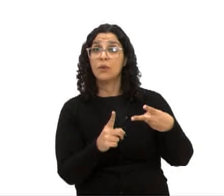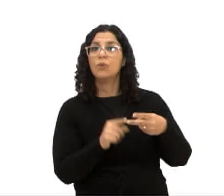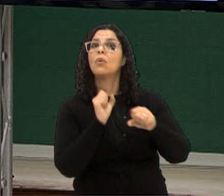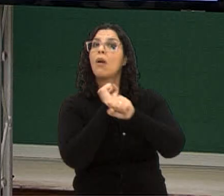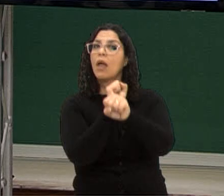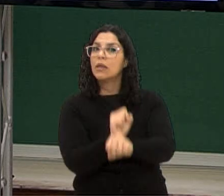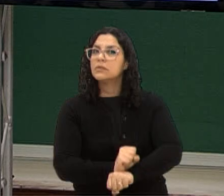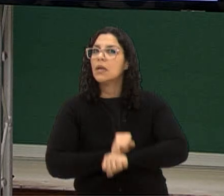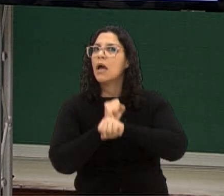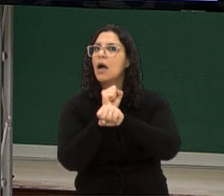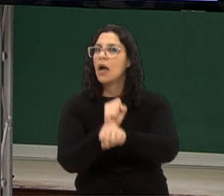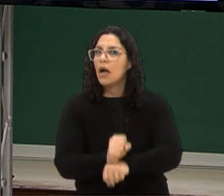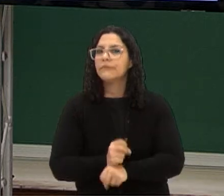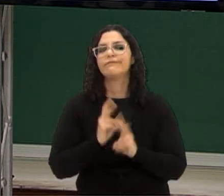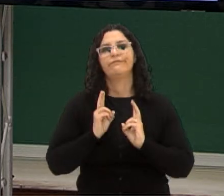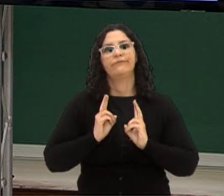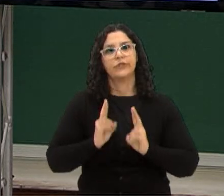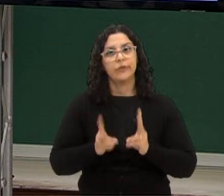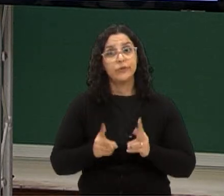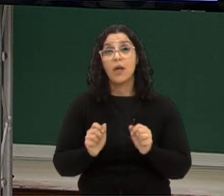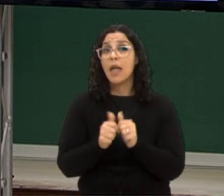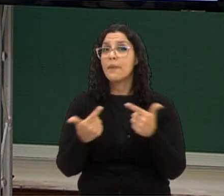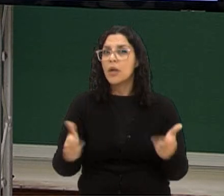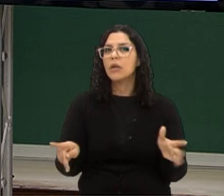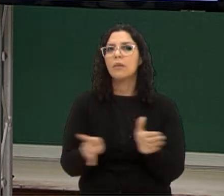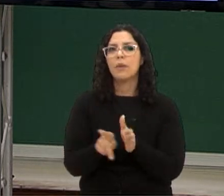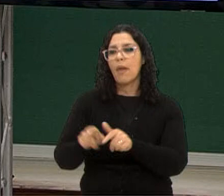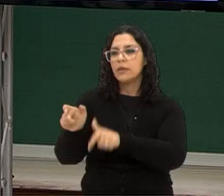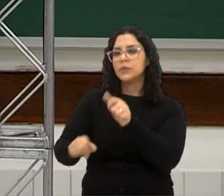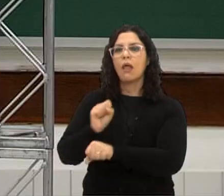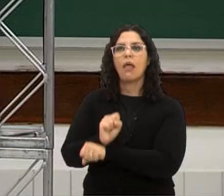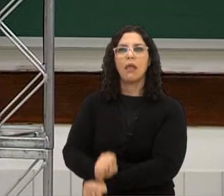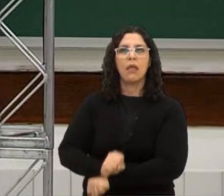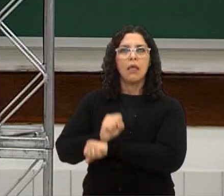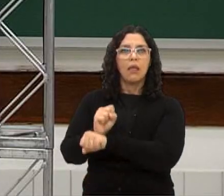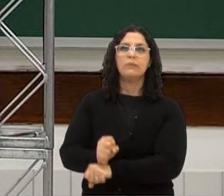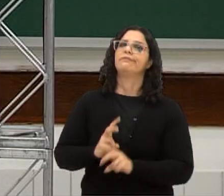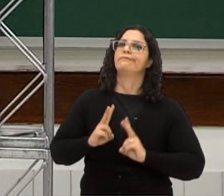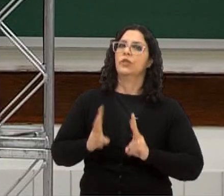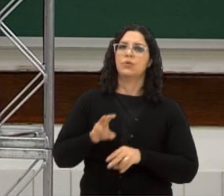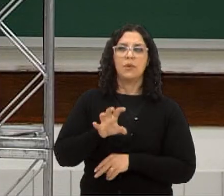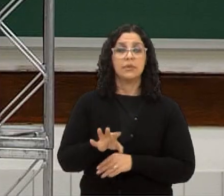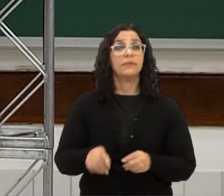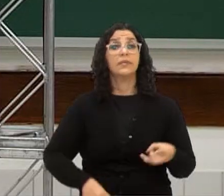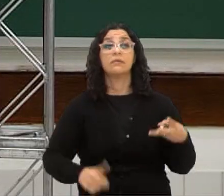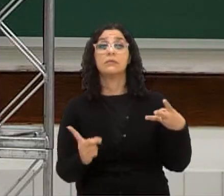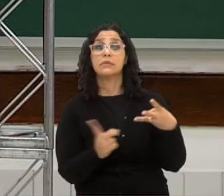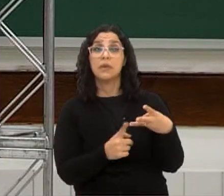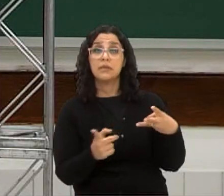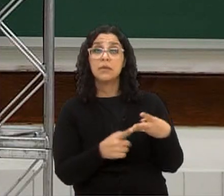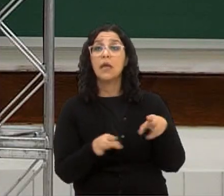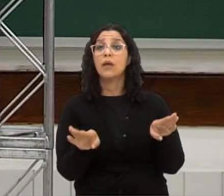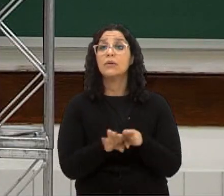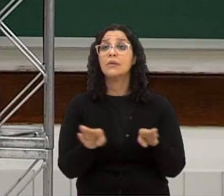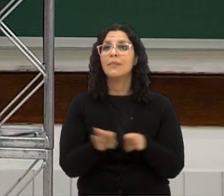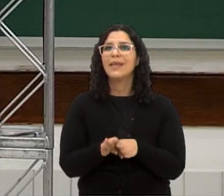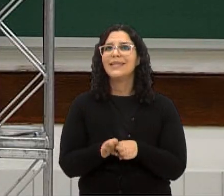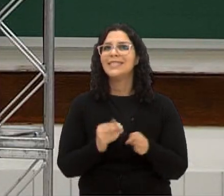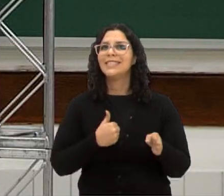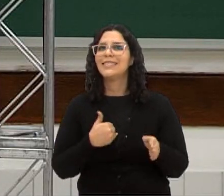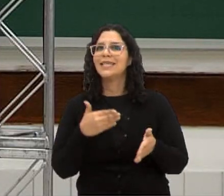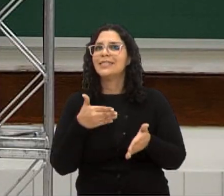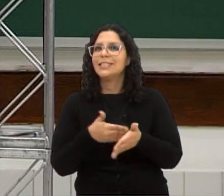população brasileira naquela época era de escravizados e se mantiveram, e também as restrições